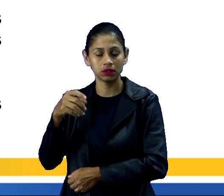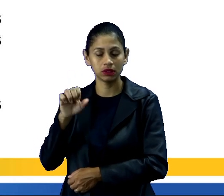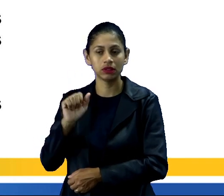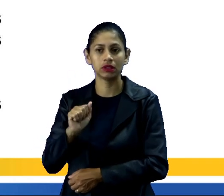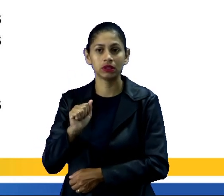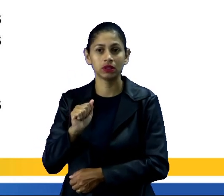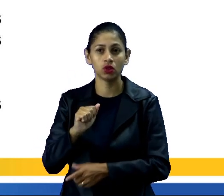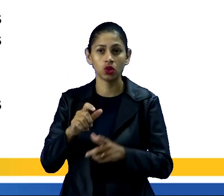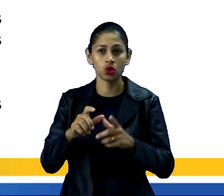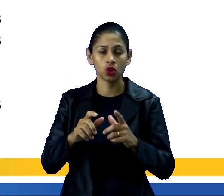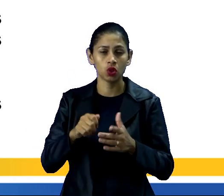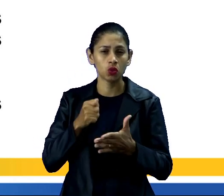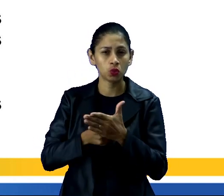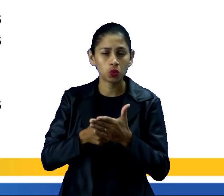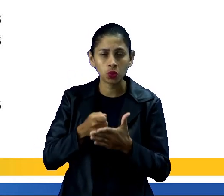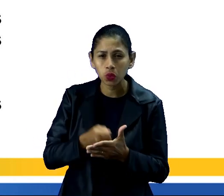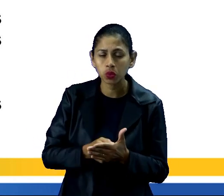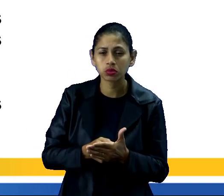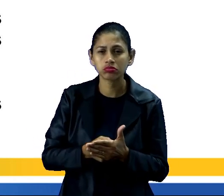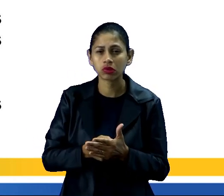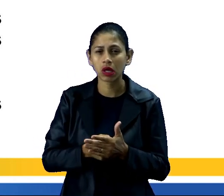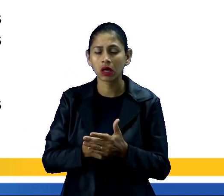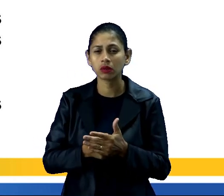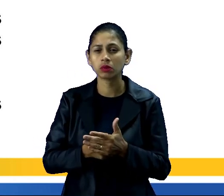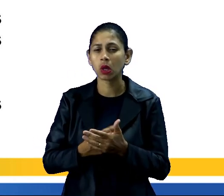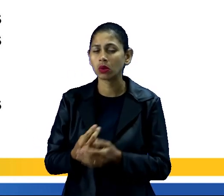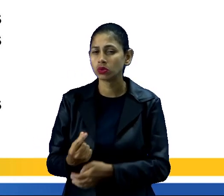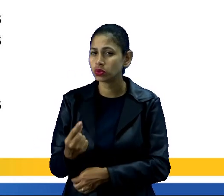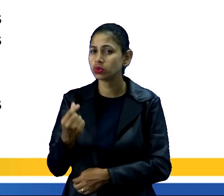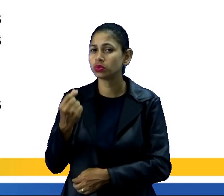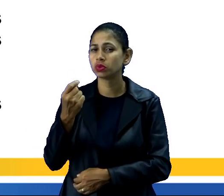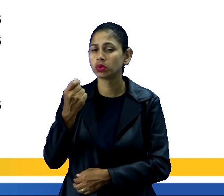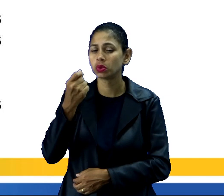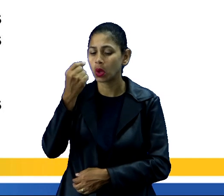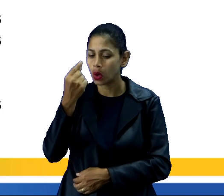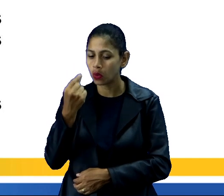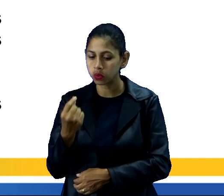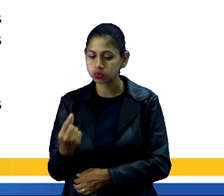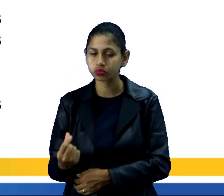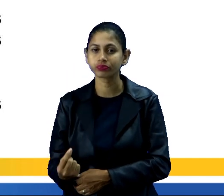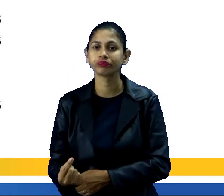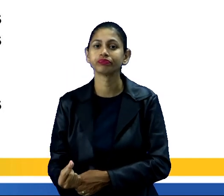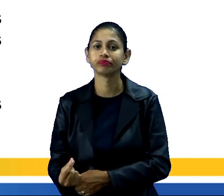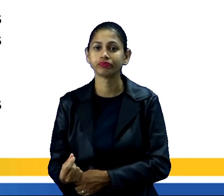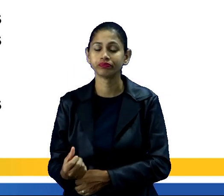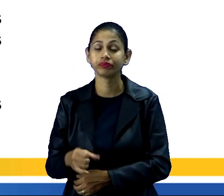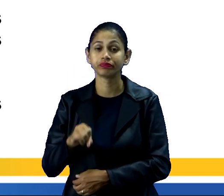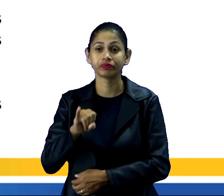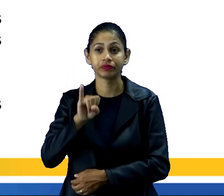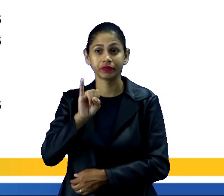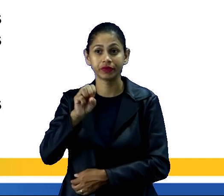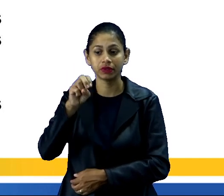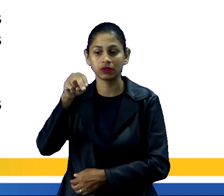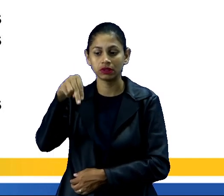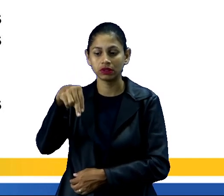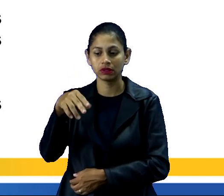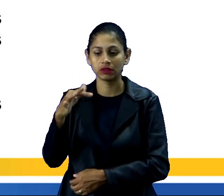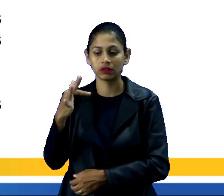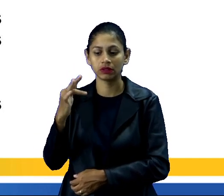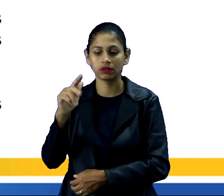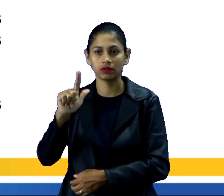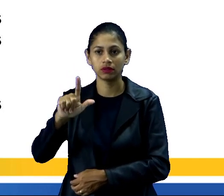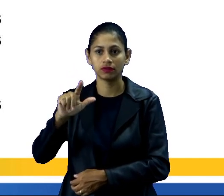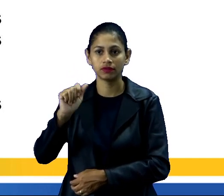uma hiperinflação e piorou ainda mais essa crise. Em outubro de 23, a inflação era de 20,9%